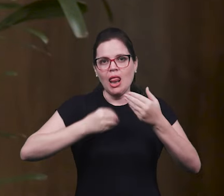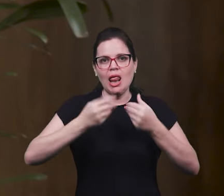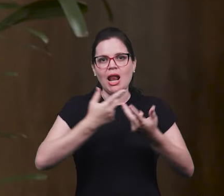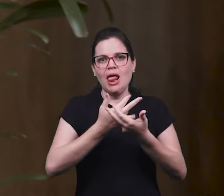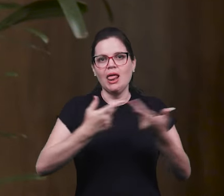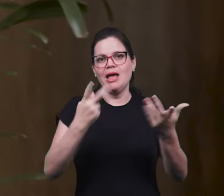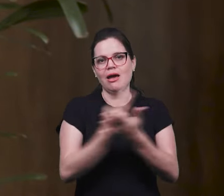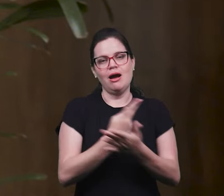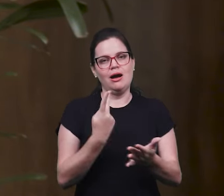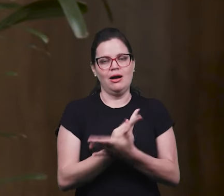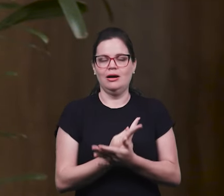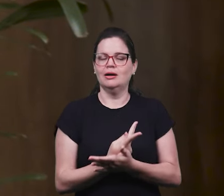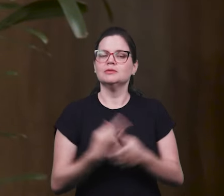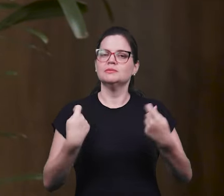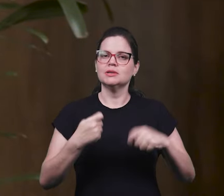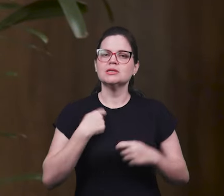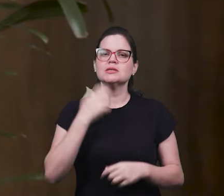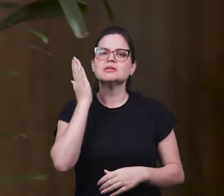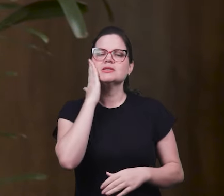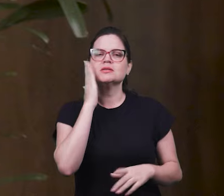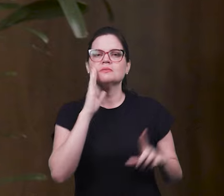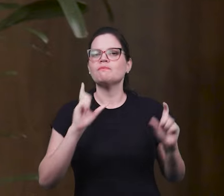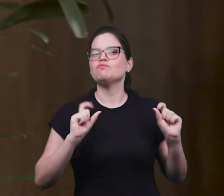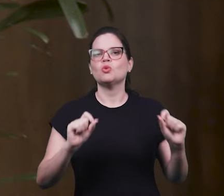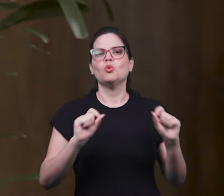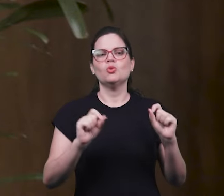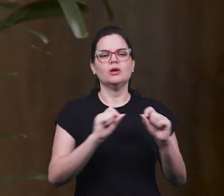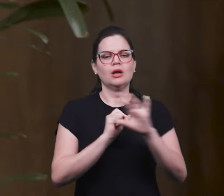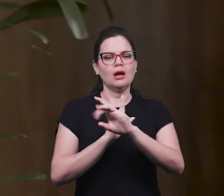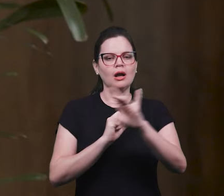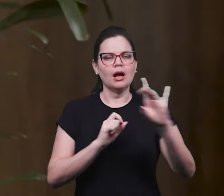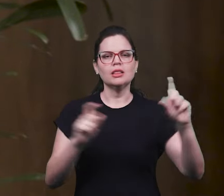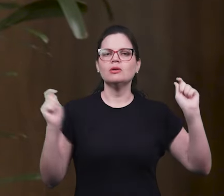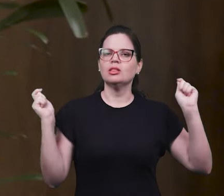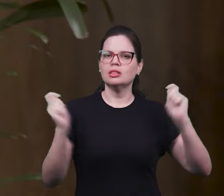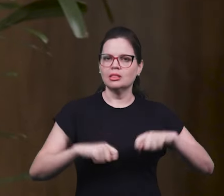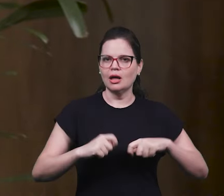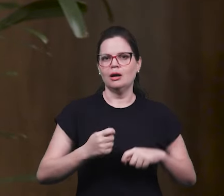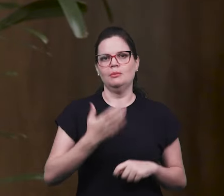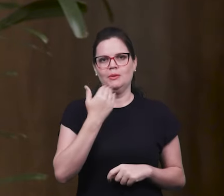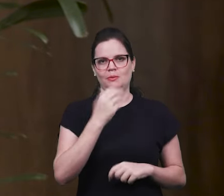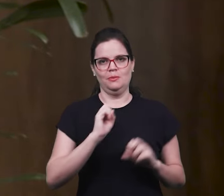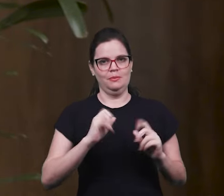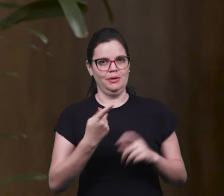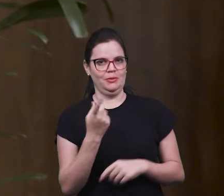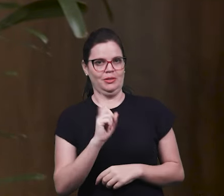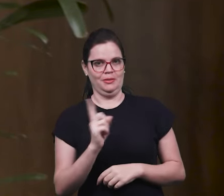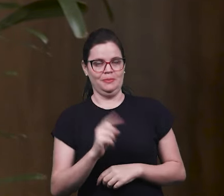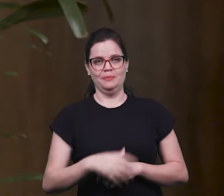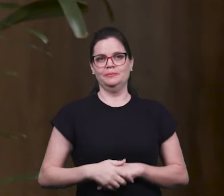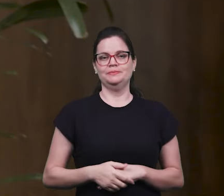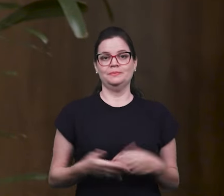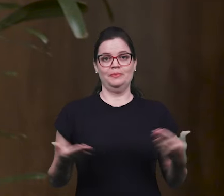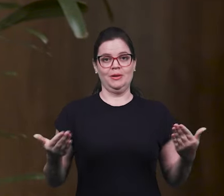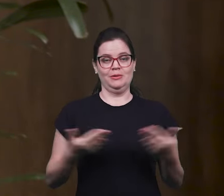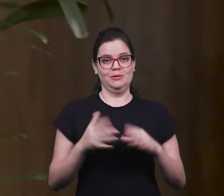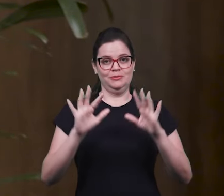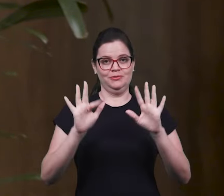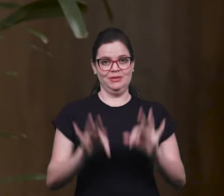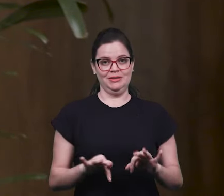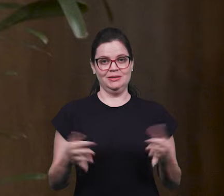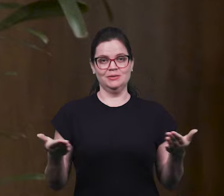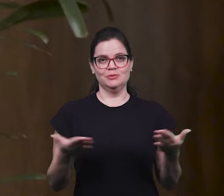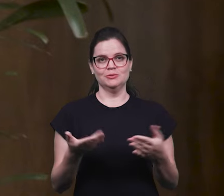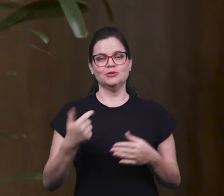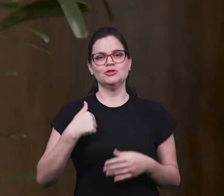gente precisa de saber o que que o que que cada um pode consumir ou não então PR a gente finalizar o programa